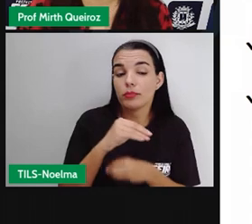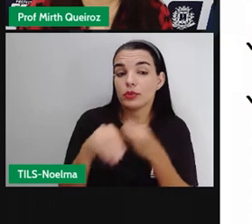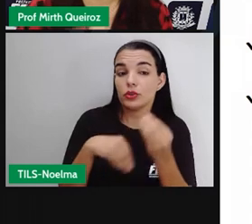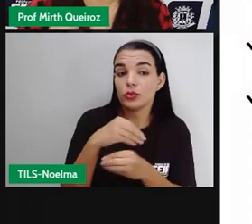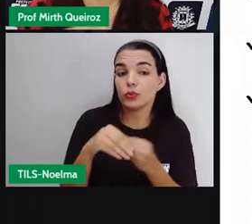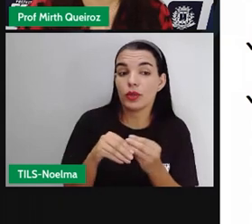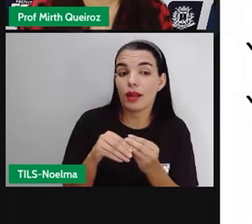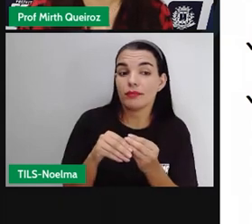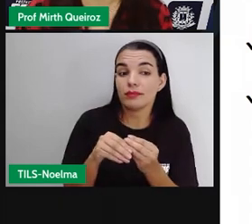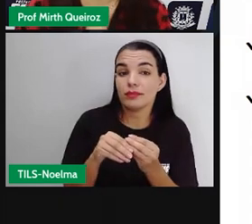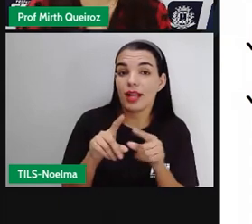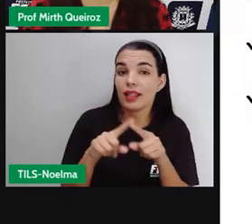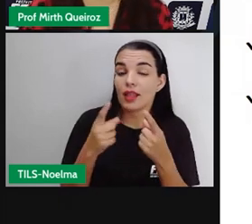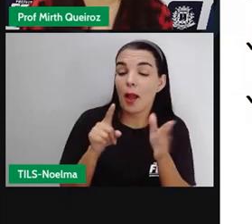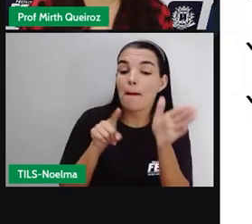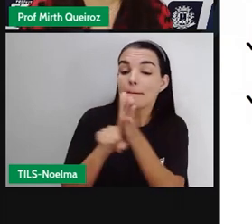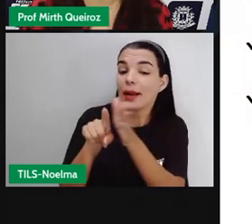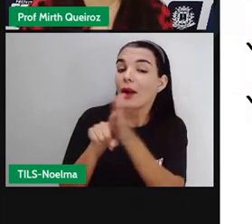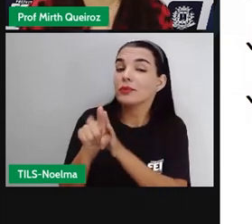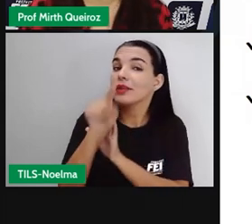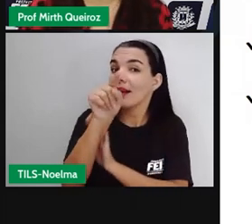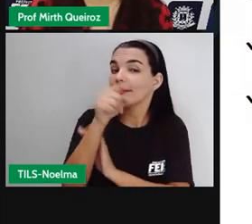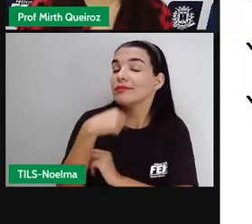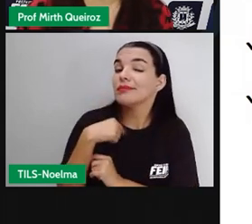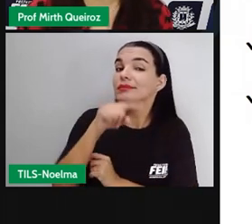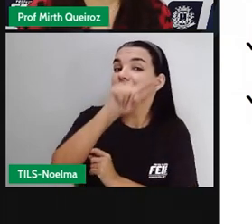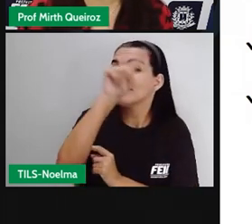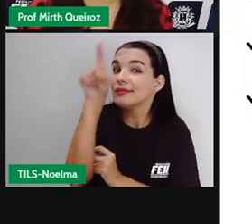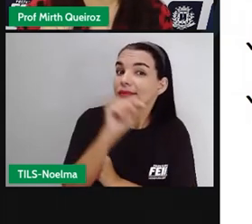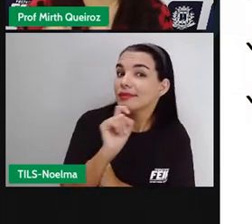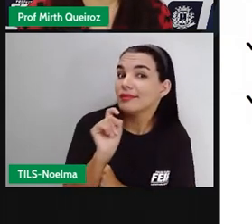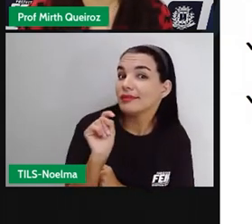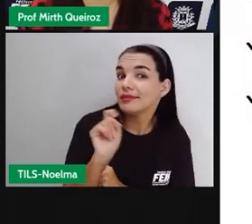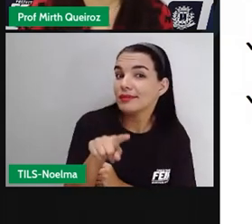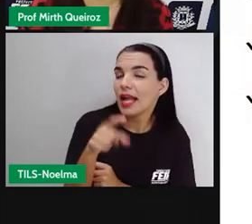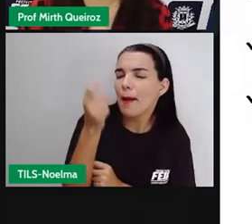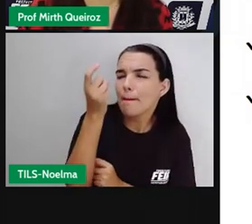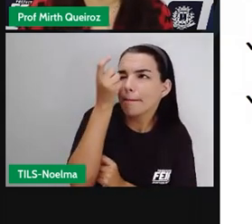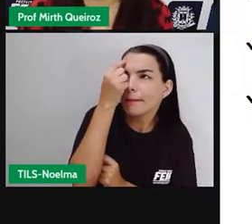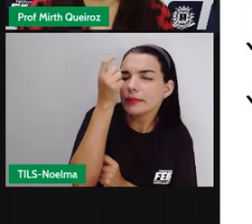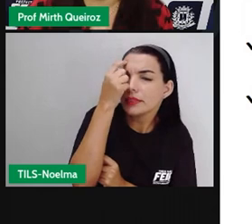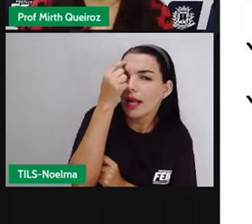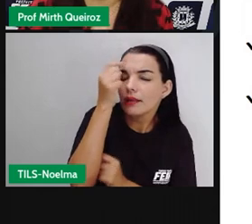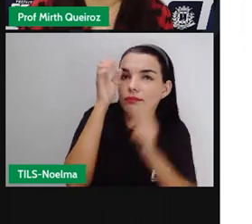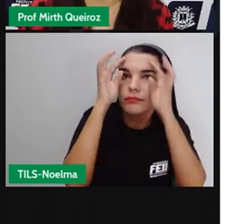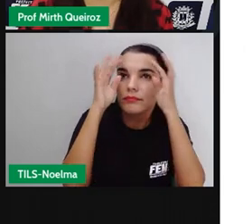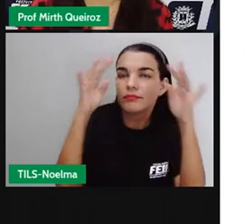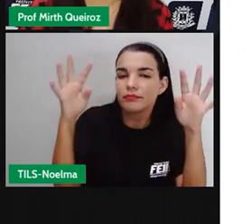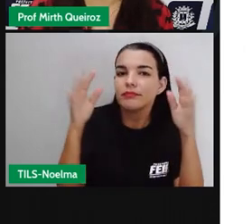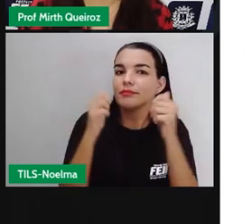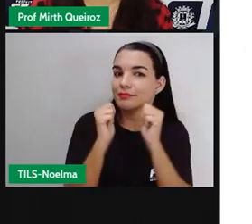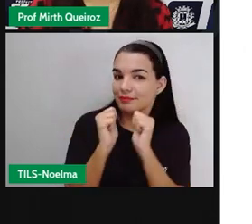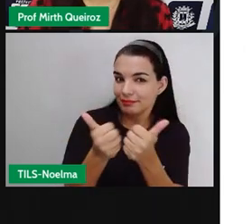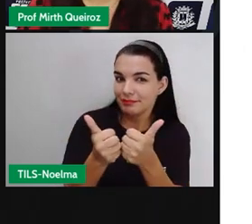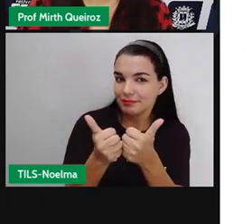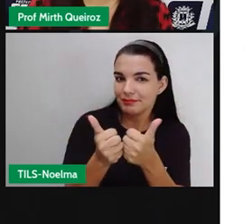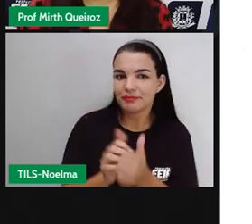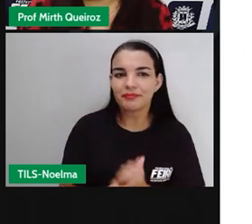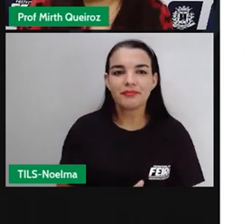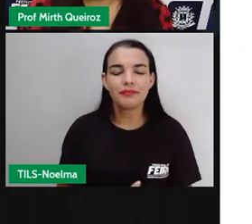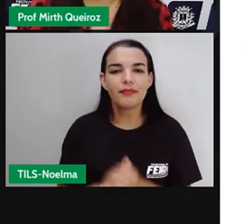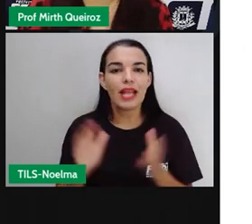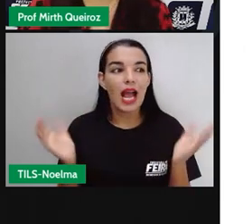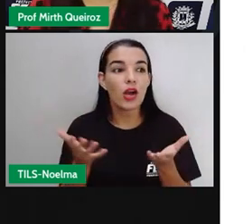deixar aí para vocês, um questionamento que eu vou deixar para vocês pensarem, vocês refletirem sobre isso. E